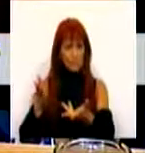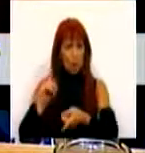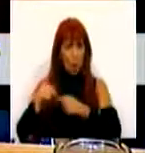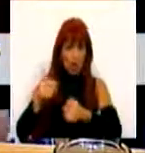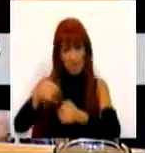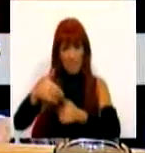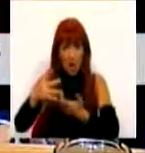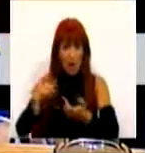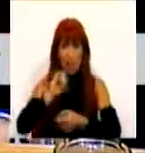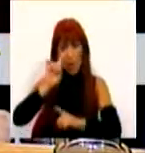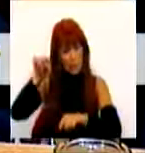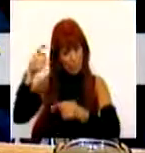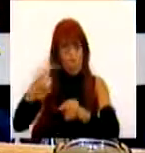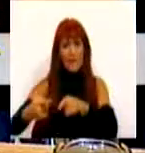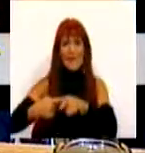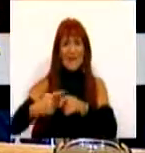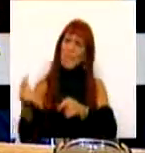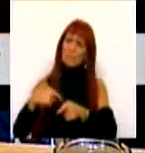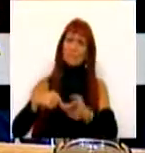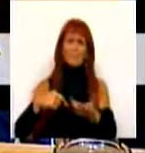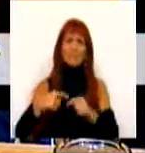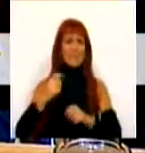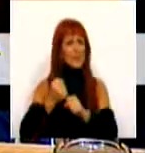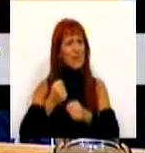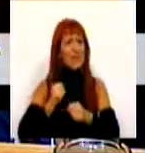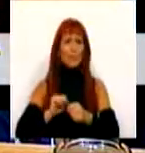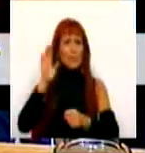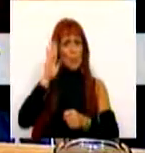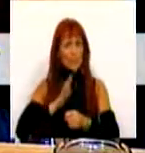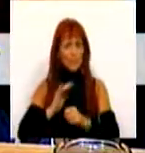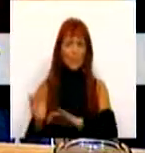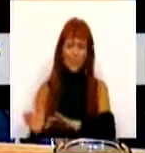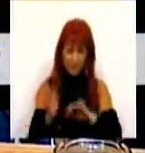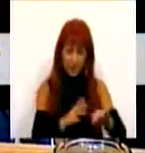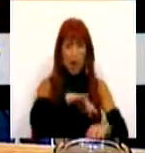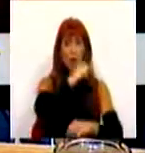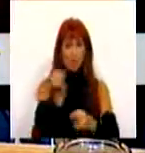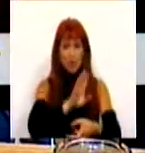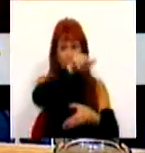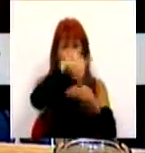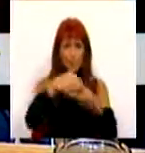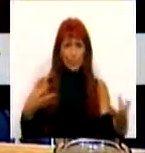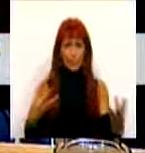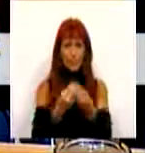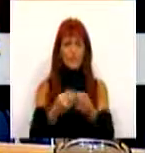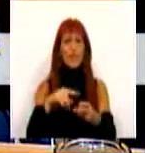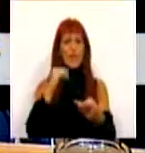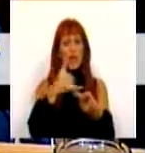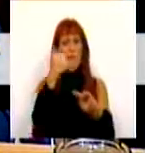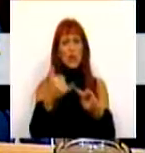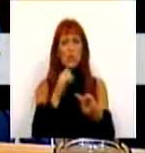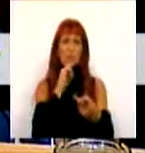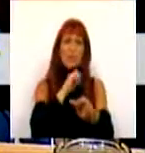de atração dos militares, daqueles que vão ou podem querer seguir uma carreira militar. Depois, a inclusão, segundo aspecto que